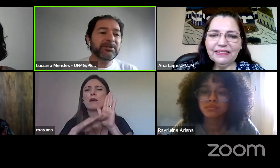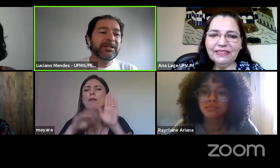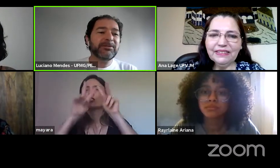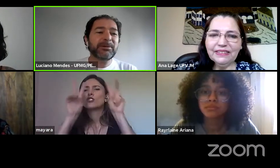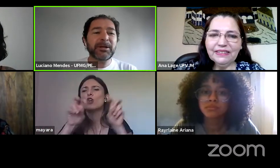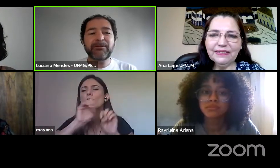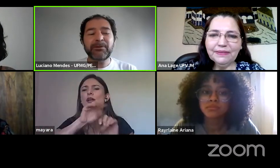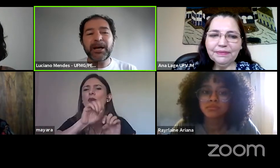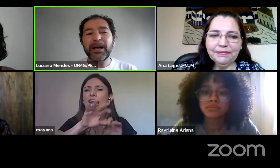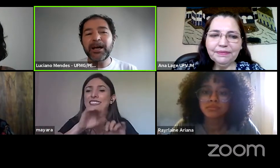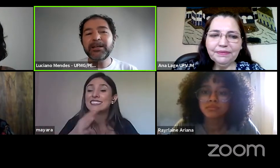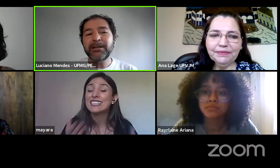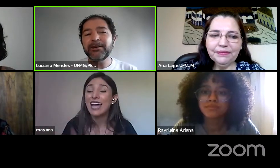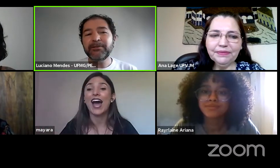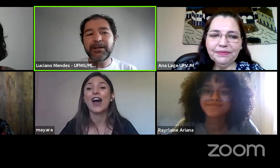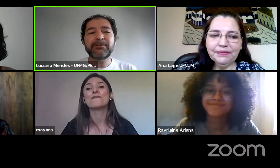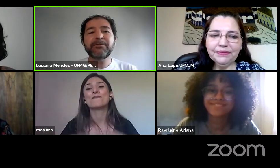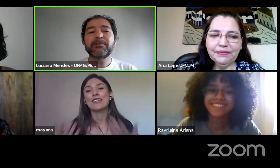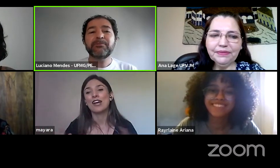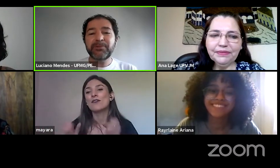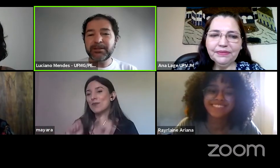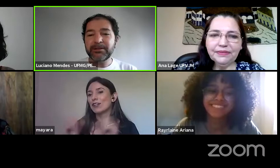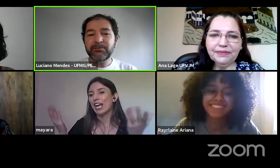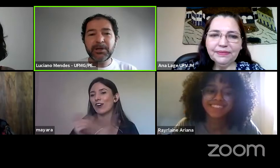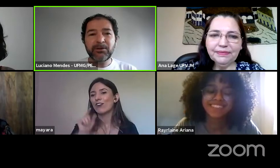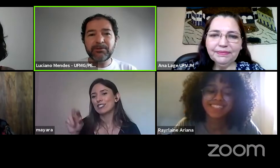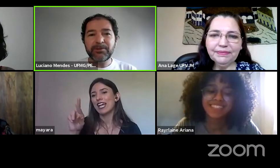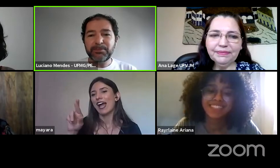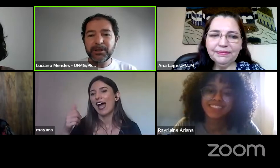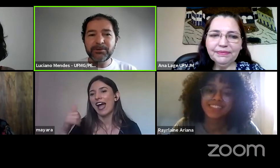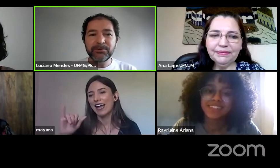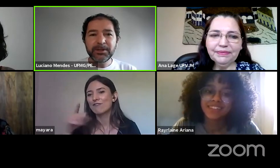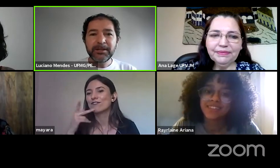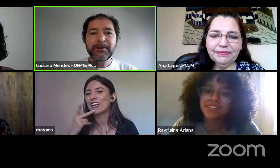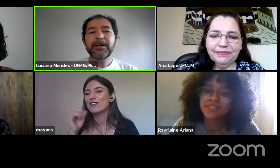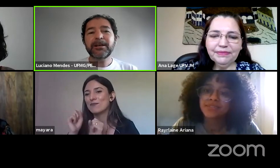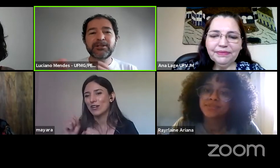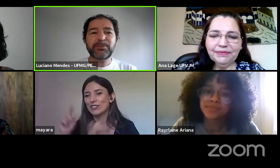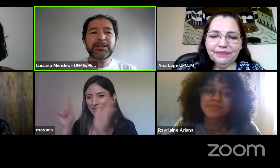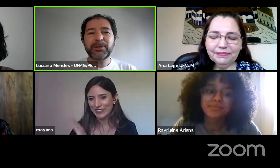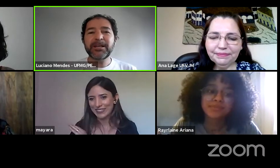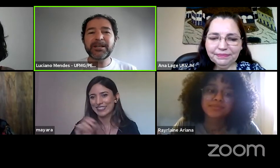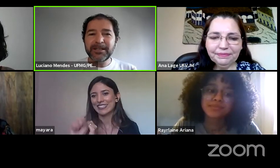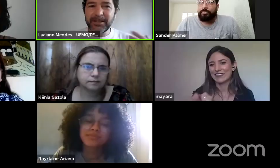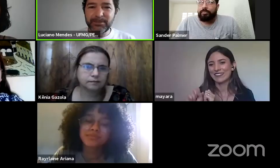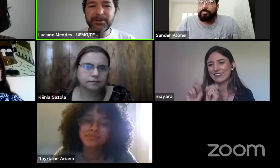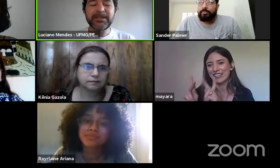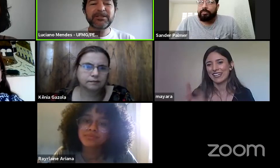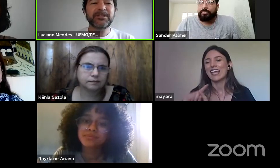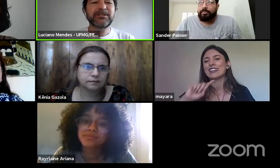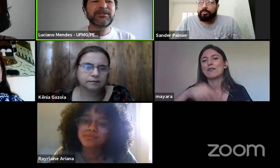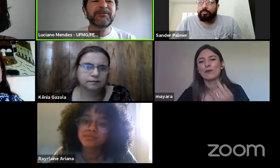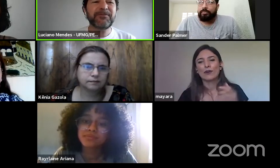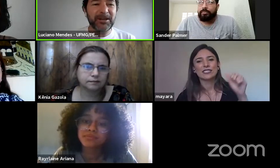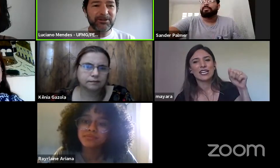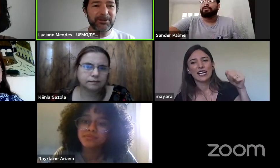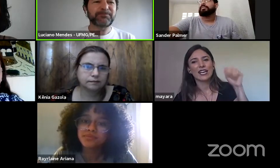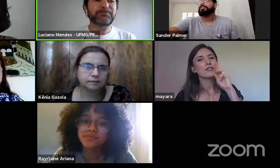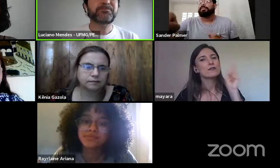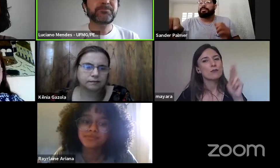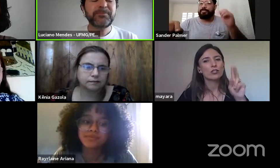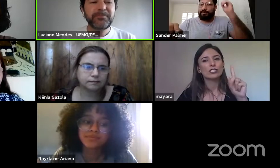passo, então, a palavra para a Raik, fez uma nova pergunta, a gente passa para a Ana e depois a gente